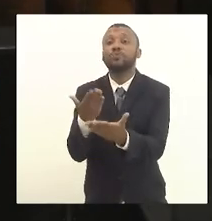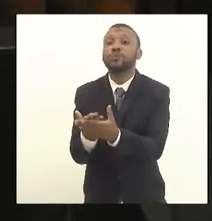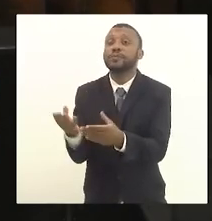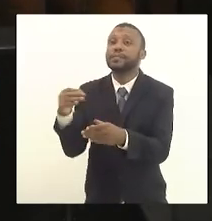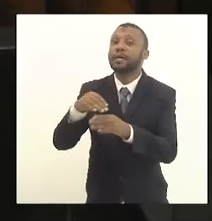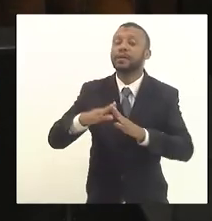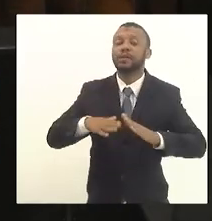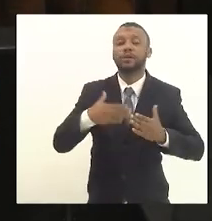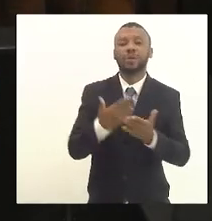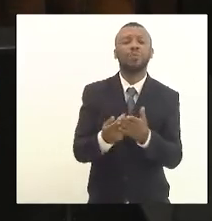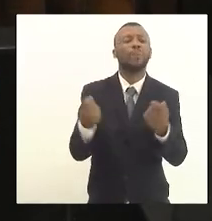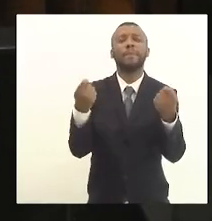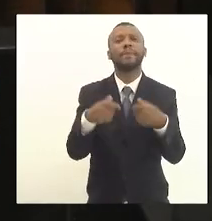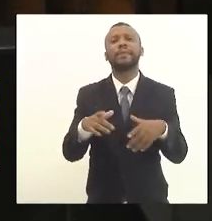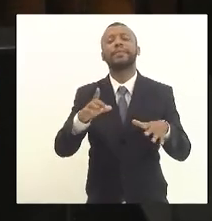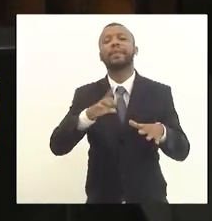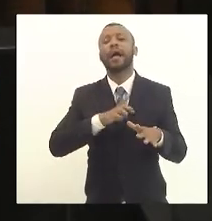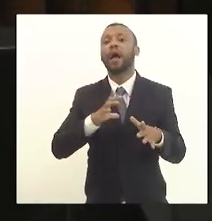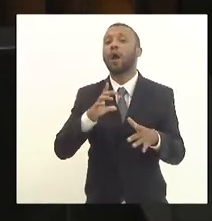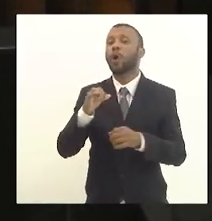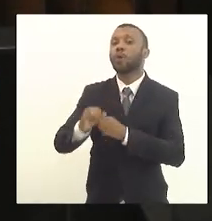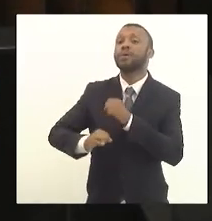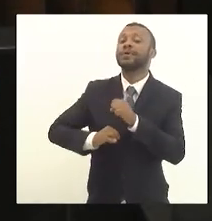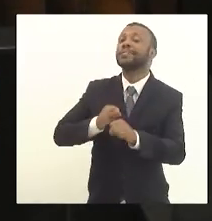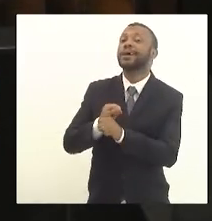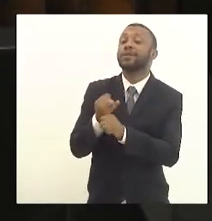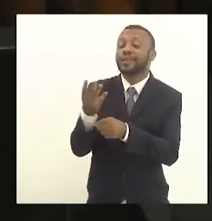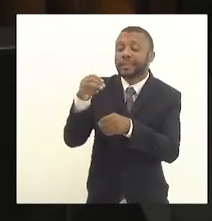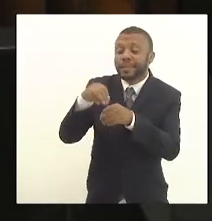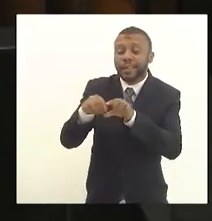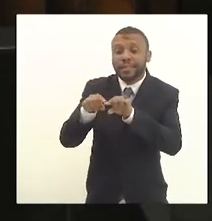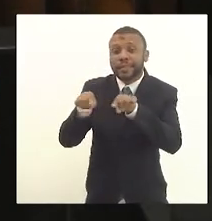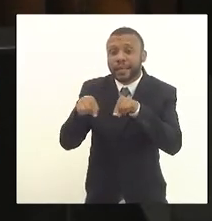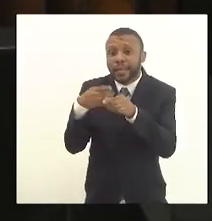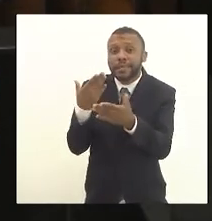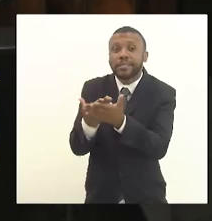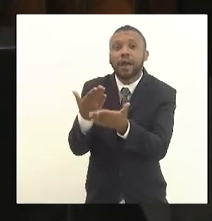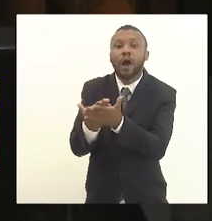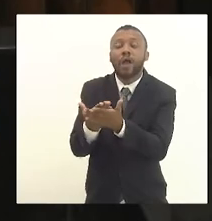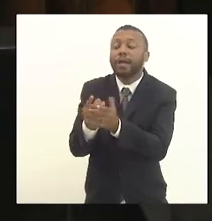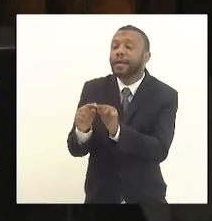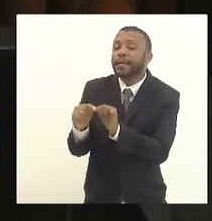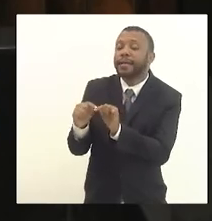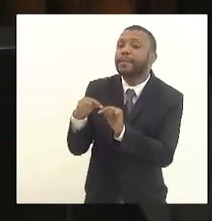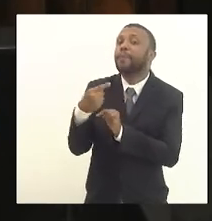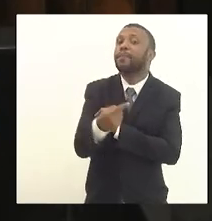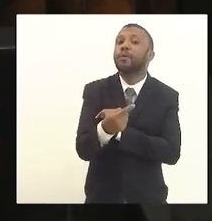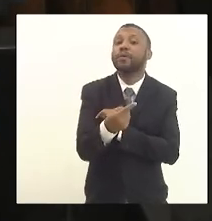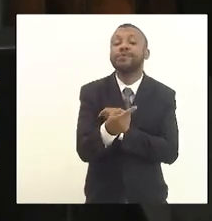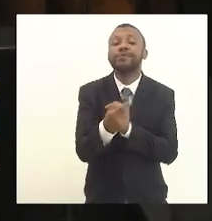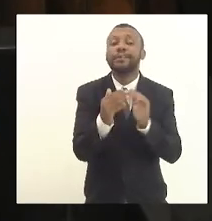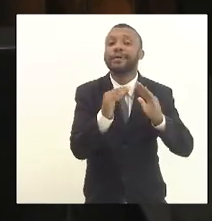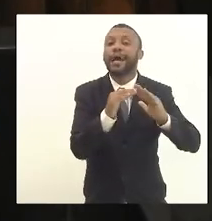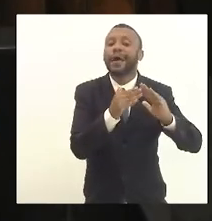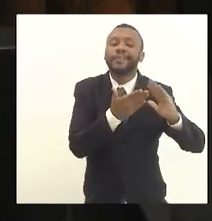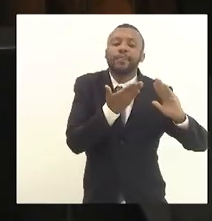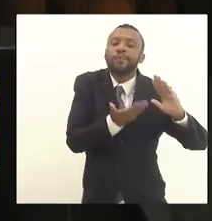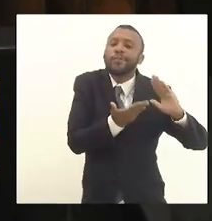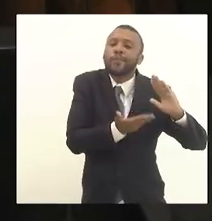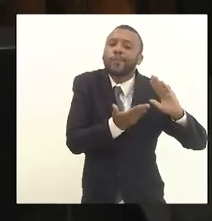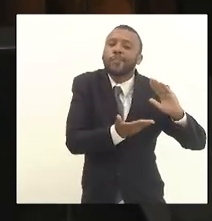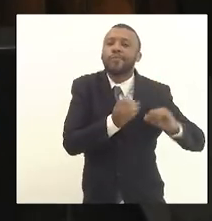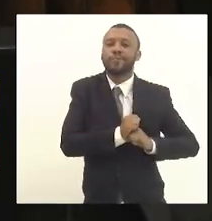estar conectado só quando está na sala de aula. E depois, para estudar em casa? E depois, toda assistência